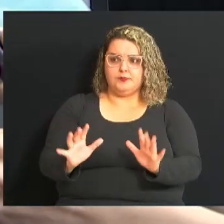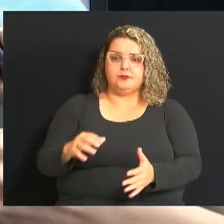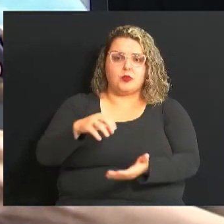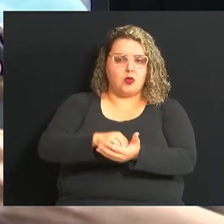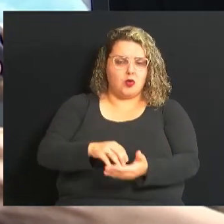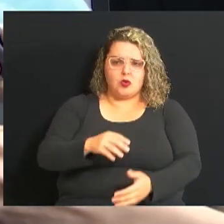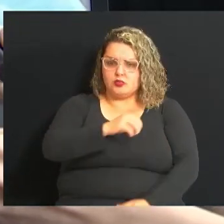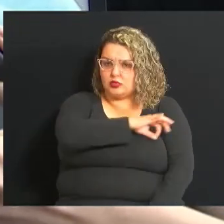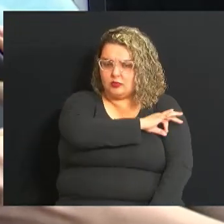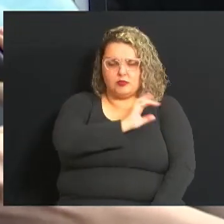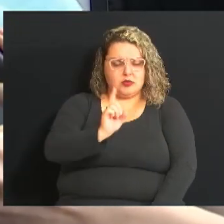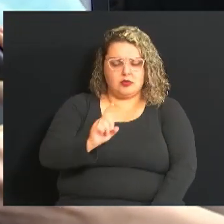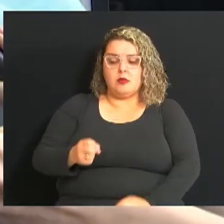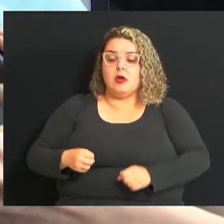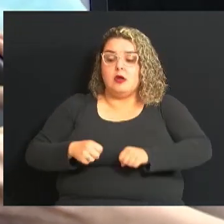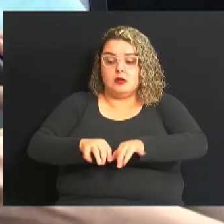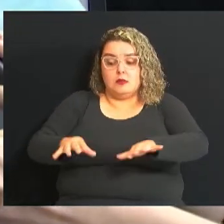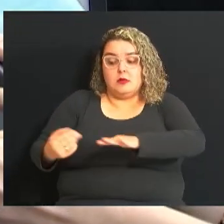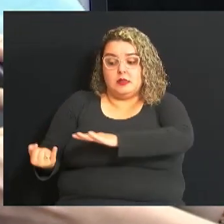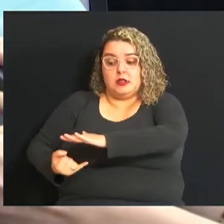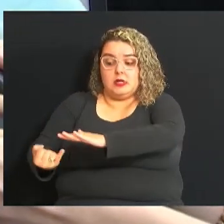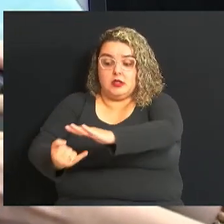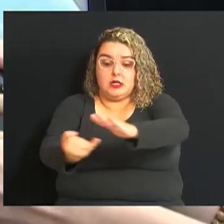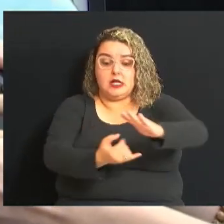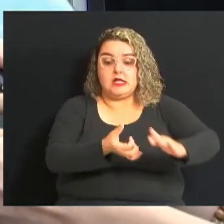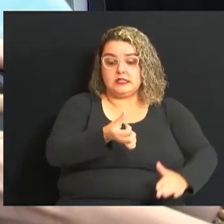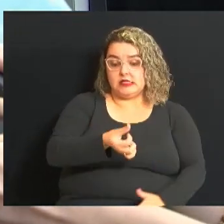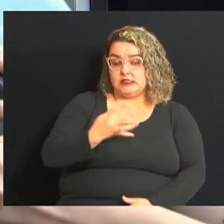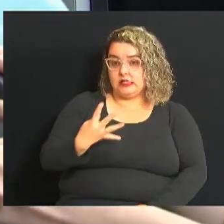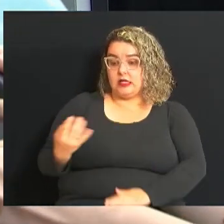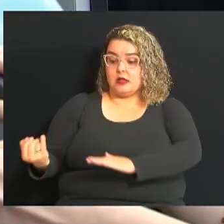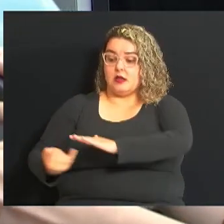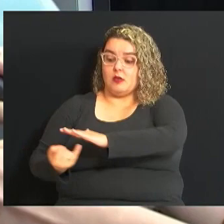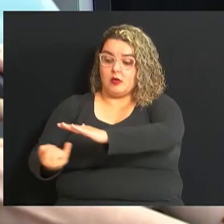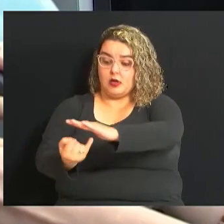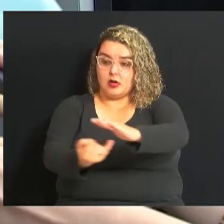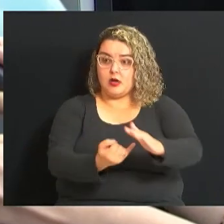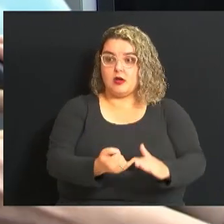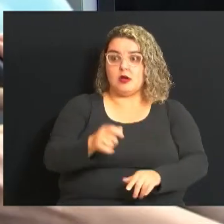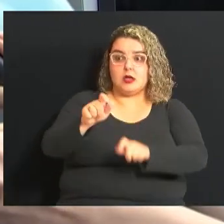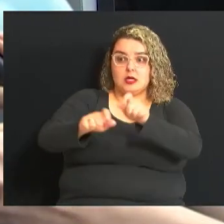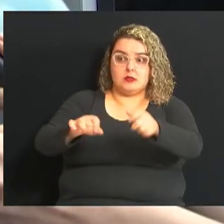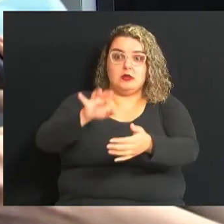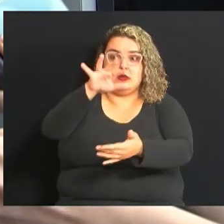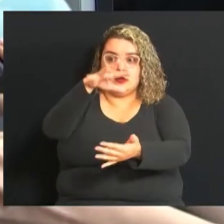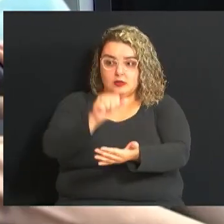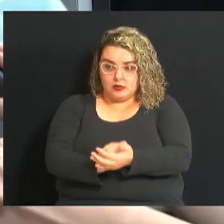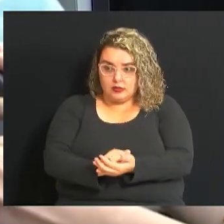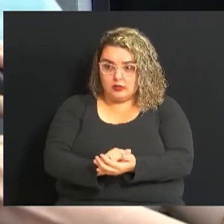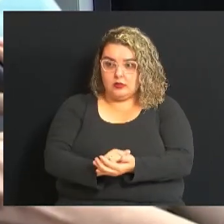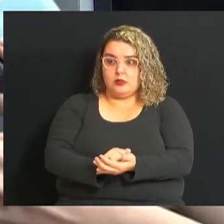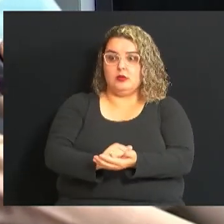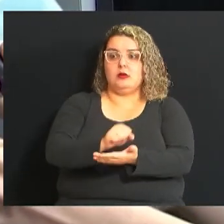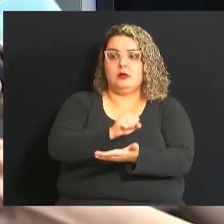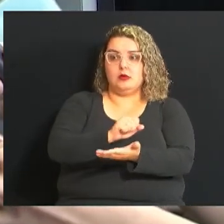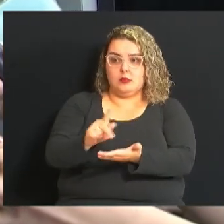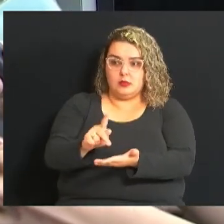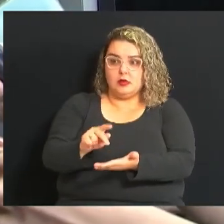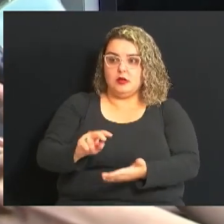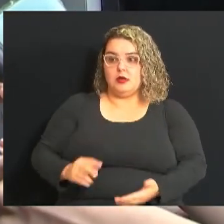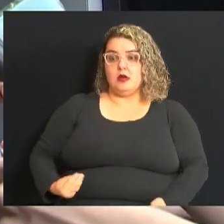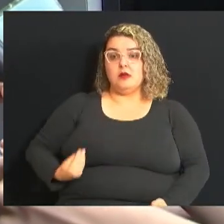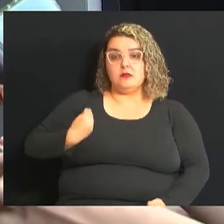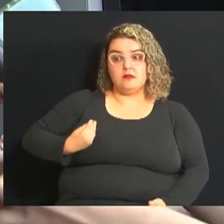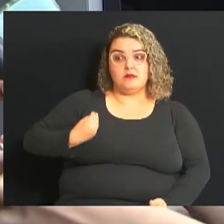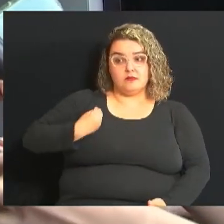Serão distribuídos através de 64 entidades e as pessoas se cadastram através do aplicativo Viva a Vida, preenche lá um